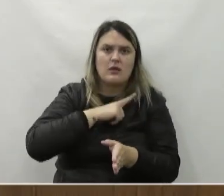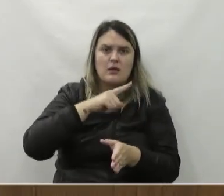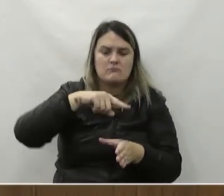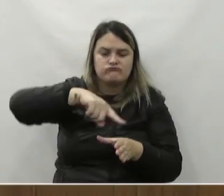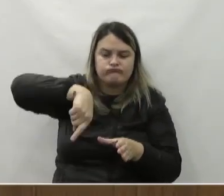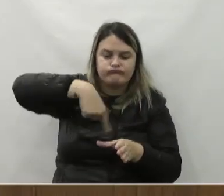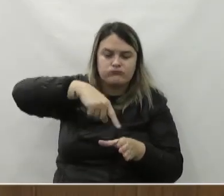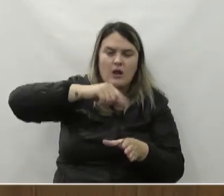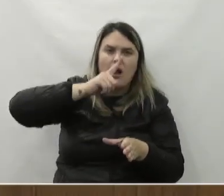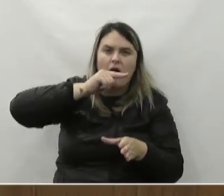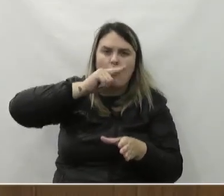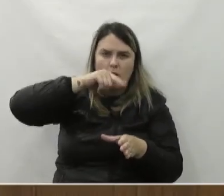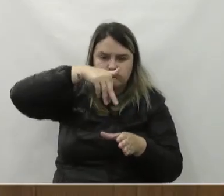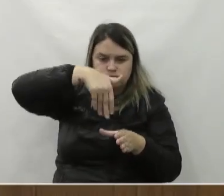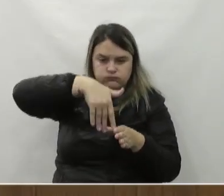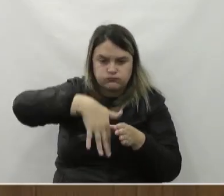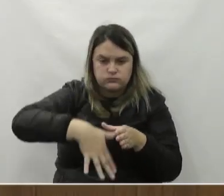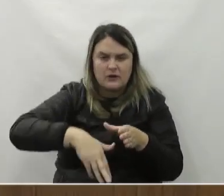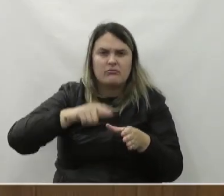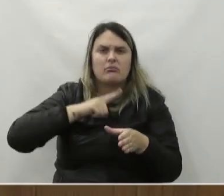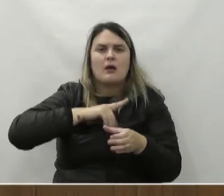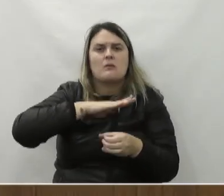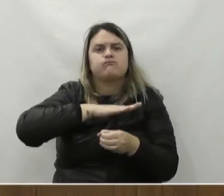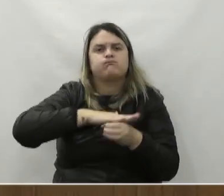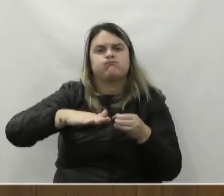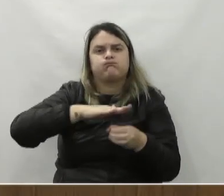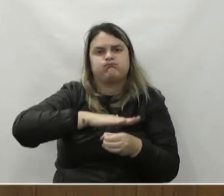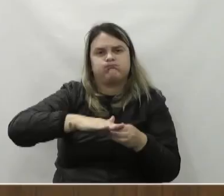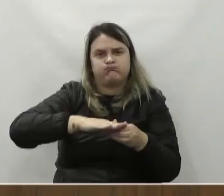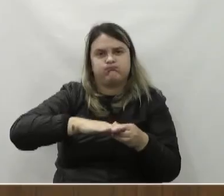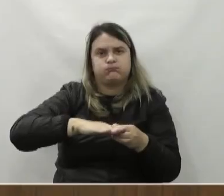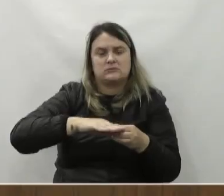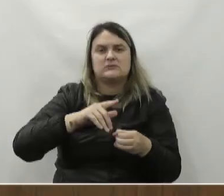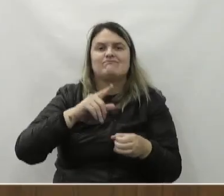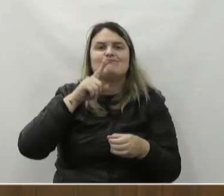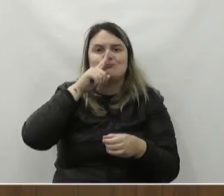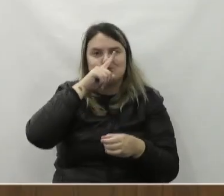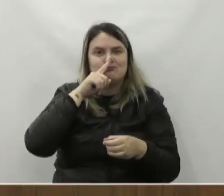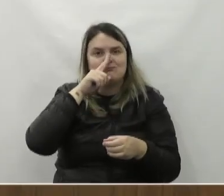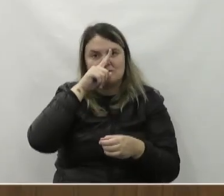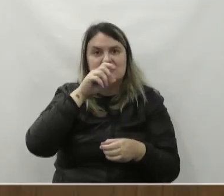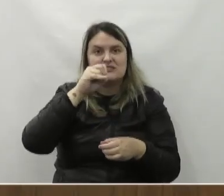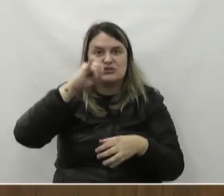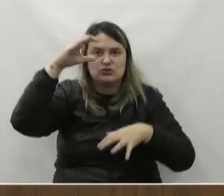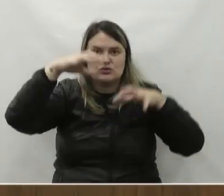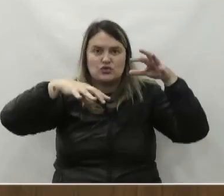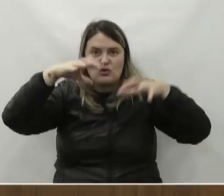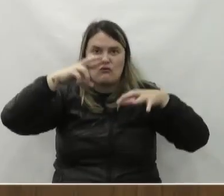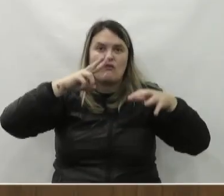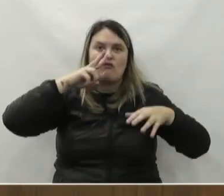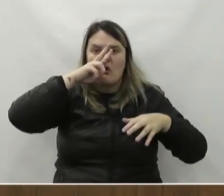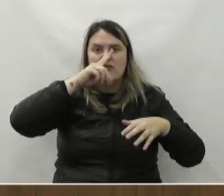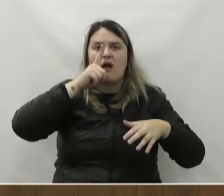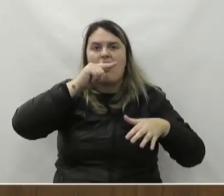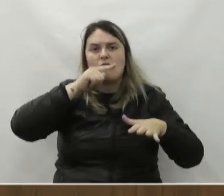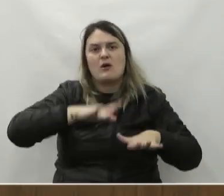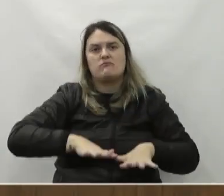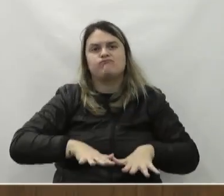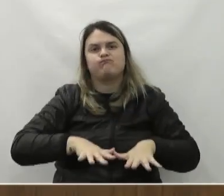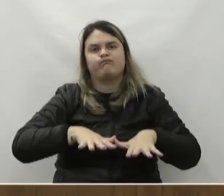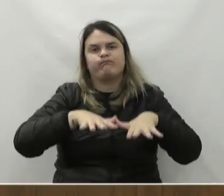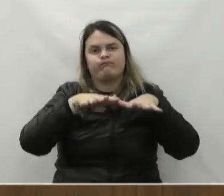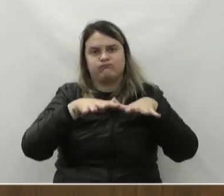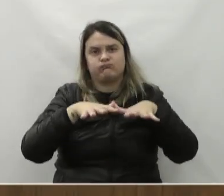lobo encontram-se entupidas, agravando os transtornos durante o período de chuvas, com alagamentos e